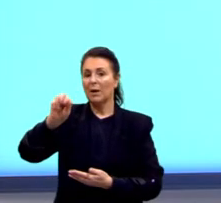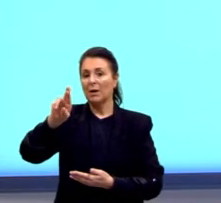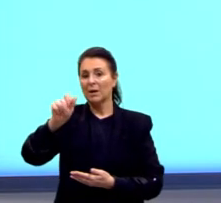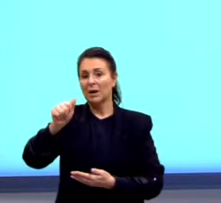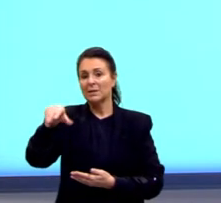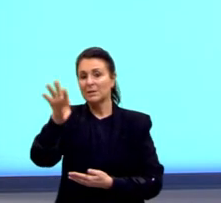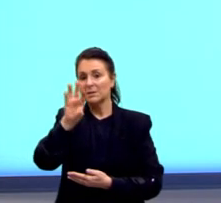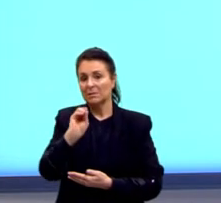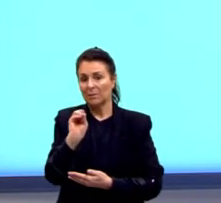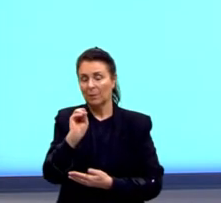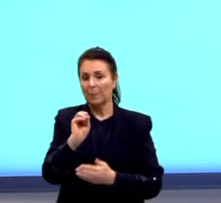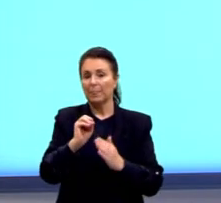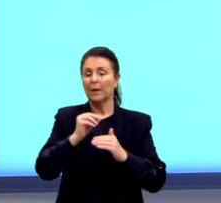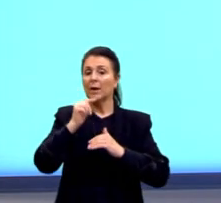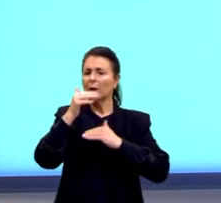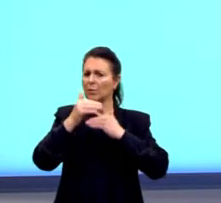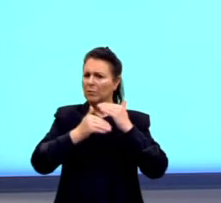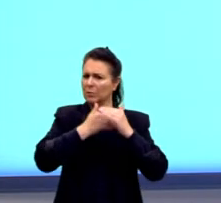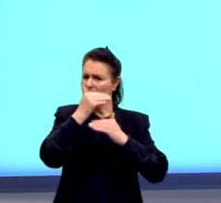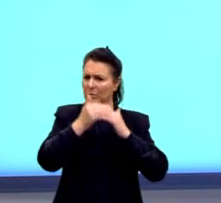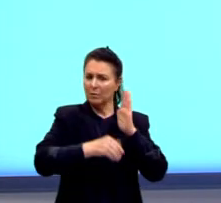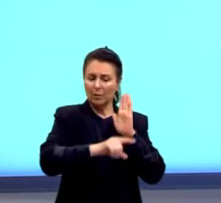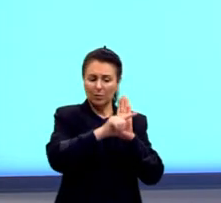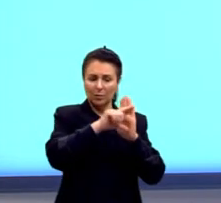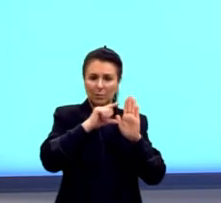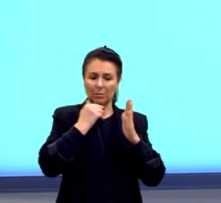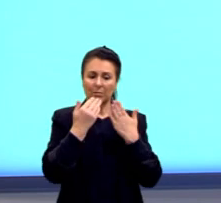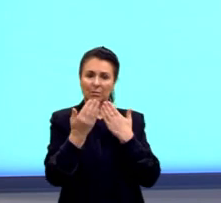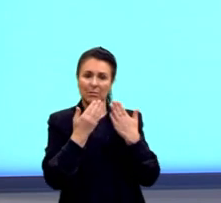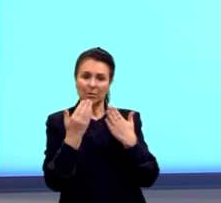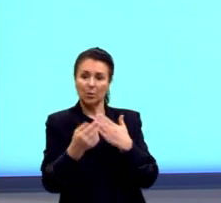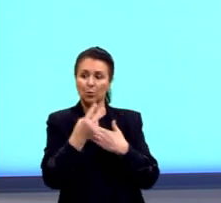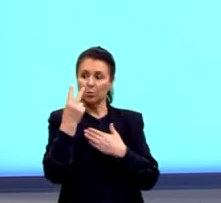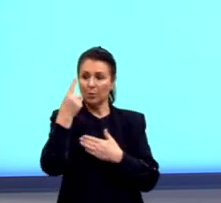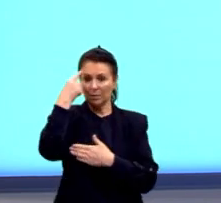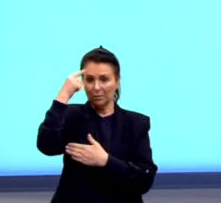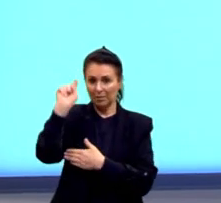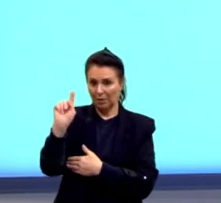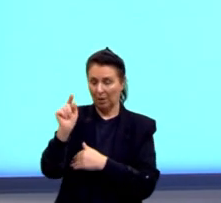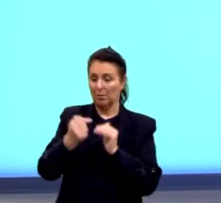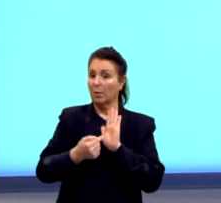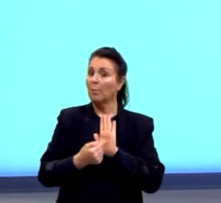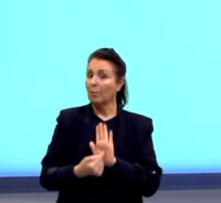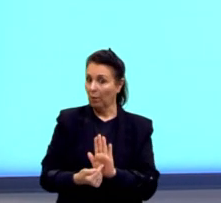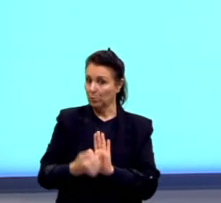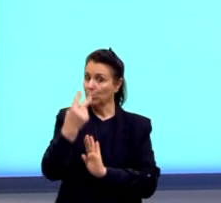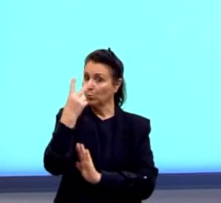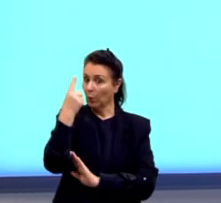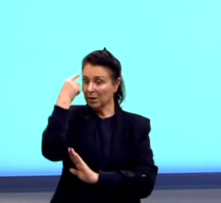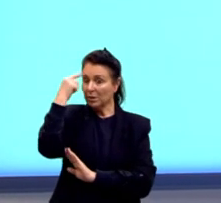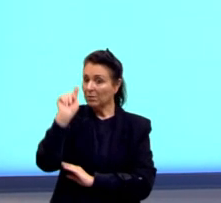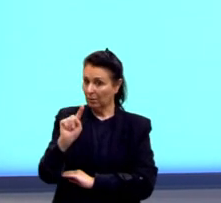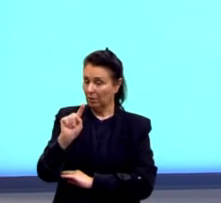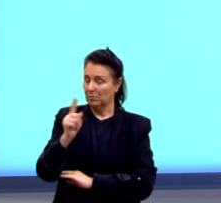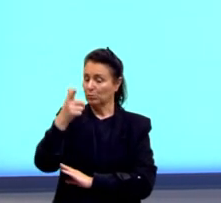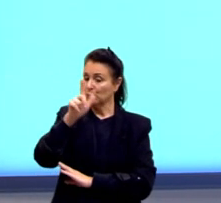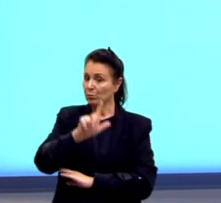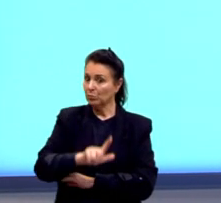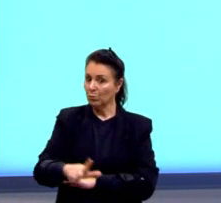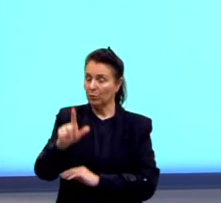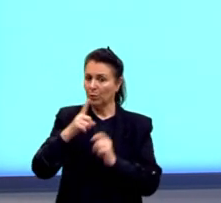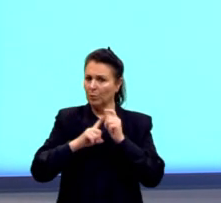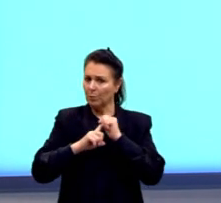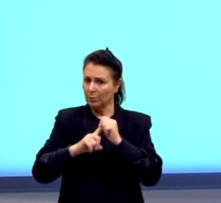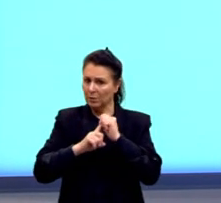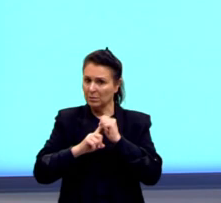ao desenvolver o parágrafo por comparação duas ideias são apresentadas e a gente ressalta